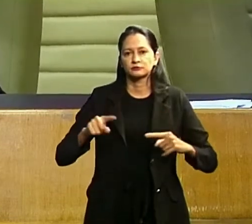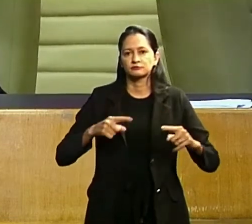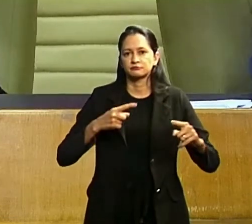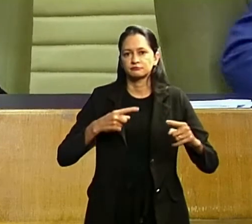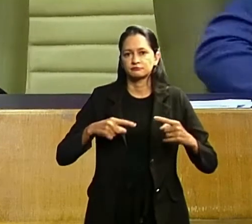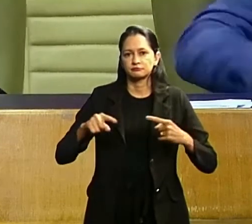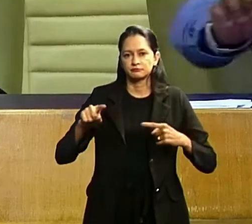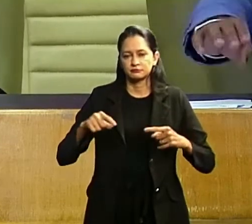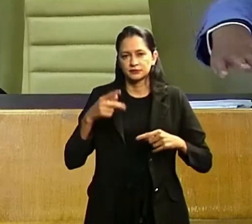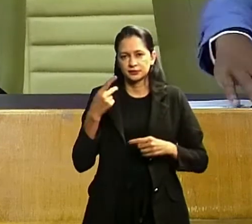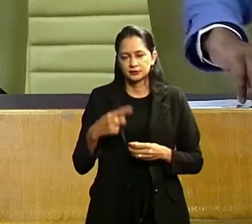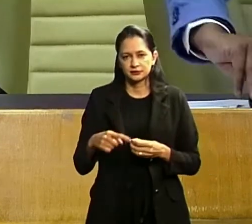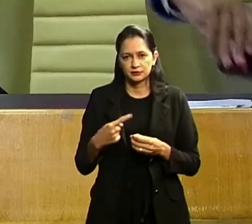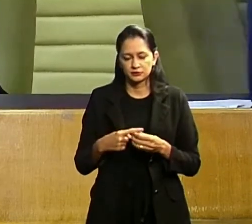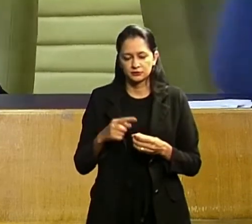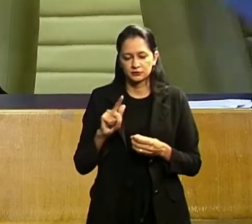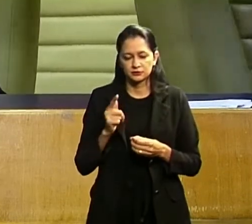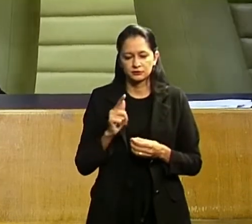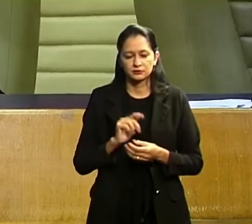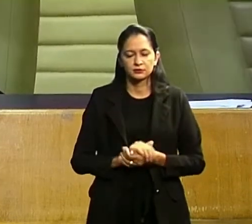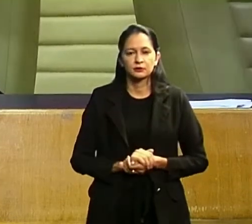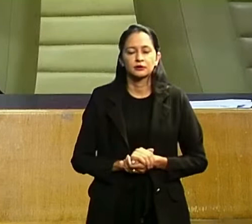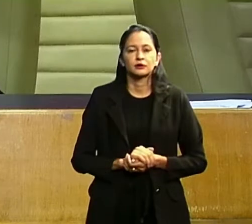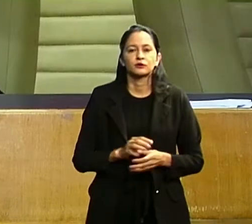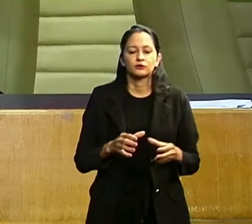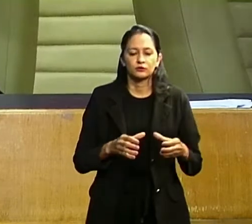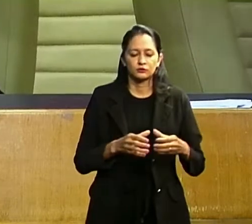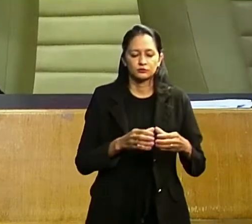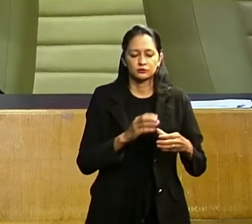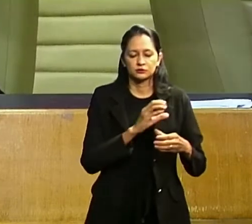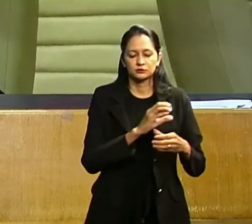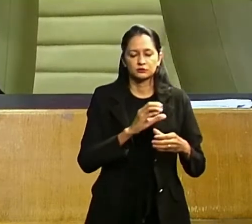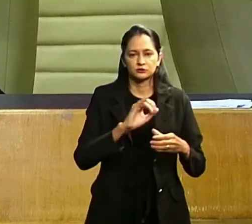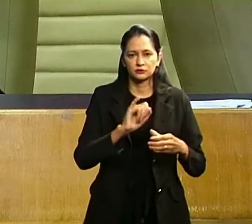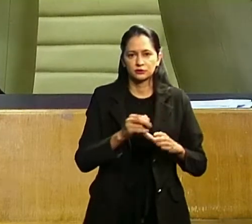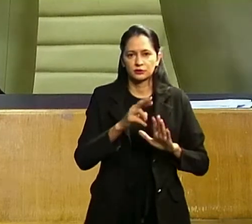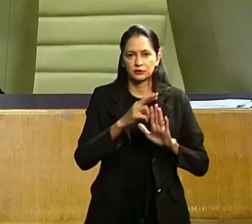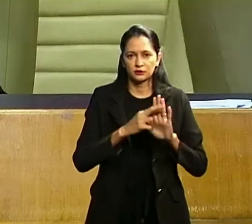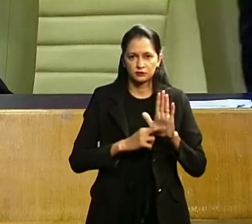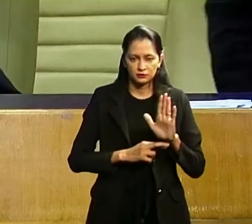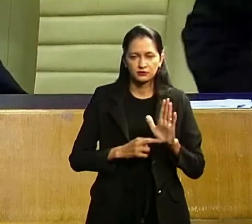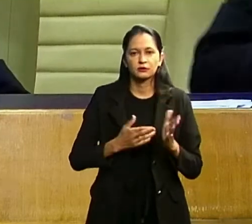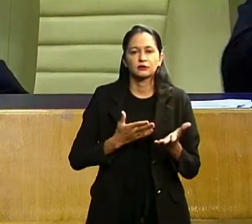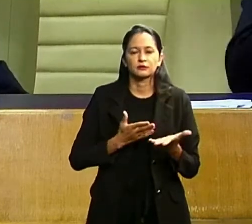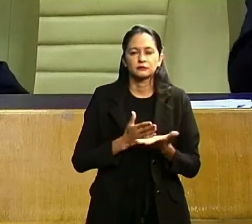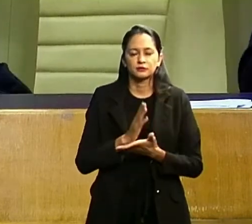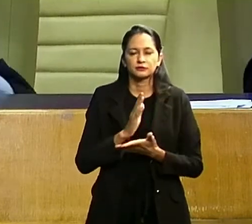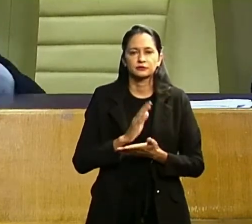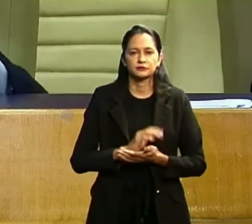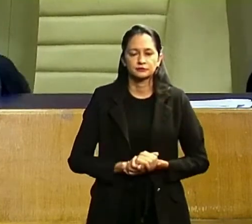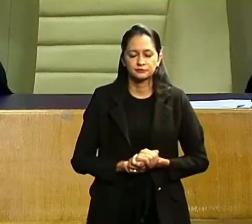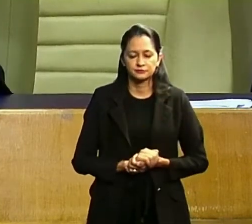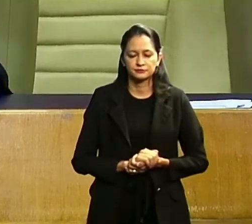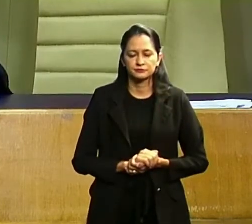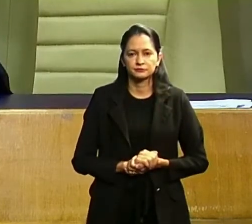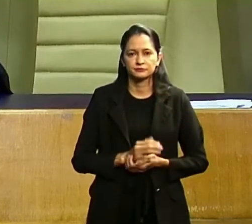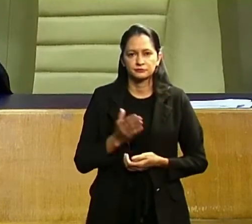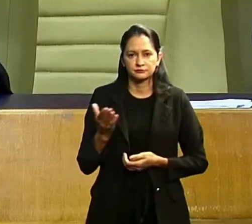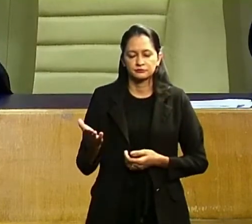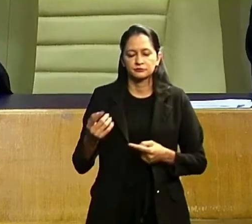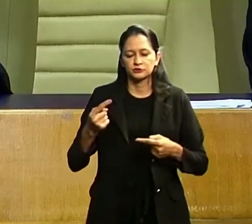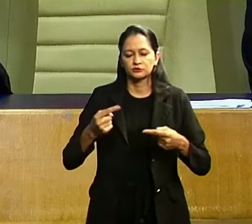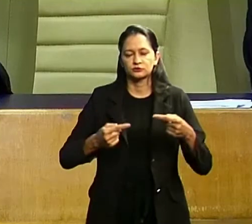Goiânia e de outras providências. Comissão de Justiça e Redação, vereador Mauro Rubi pela aprovação. Santana Gomes.